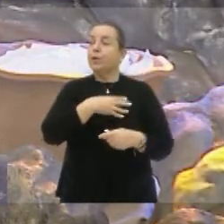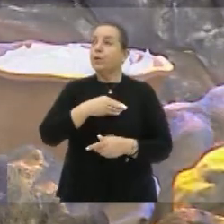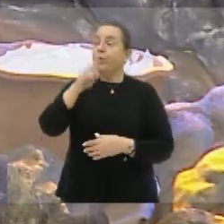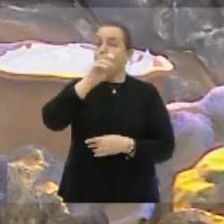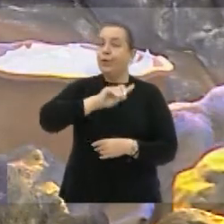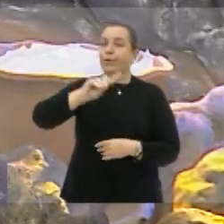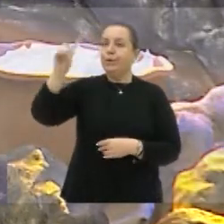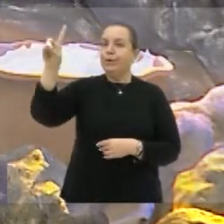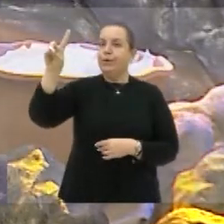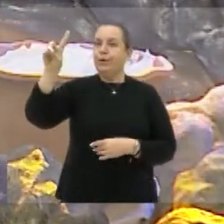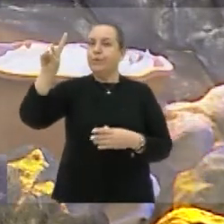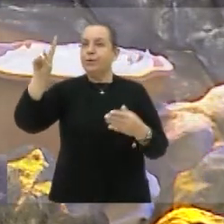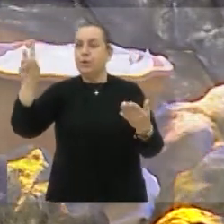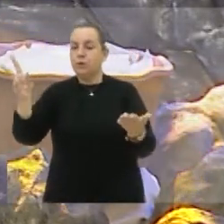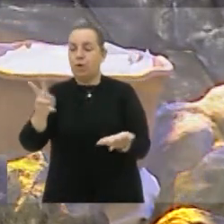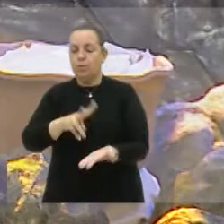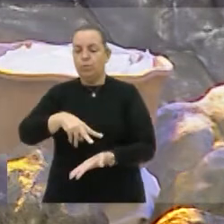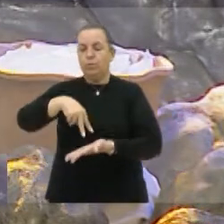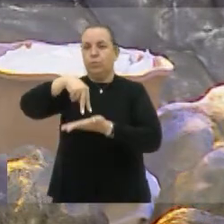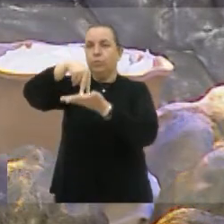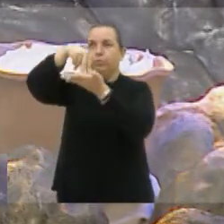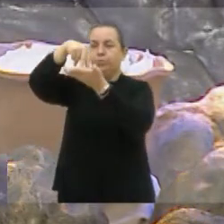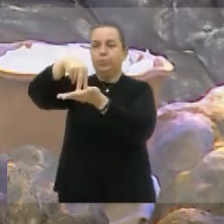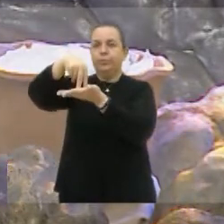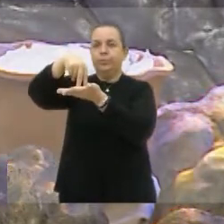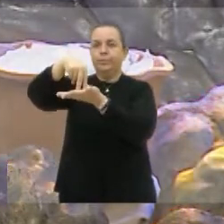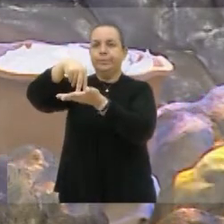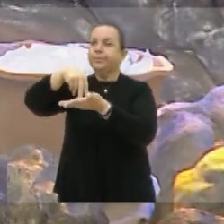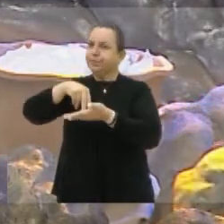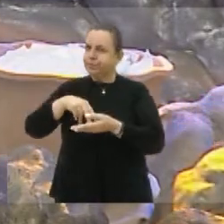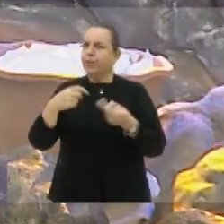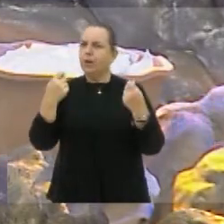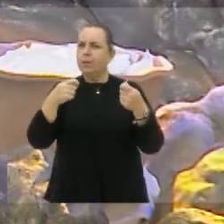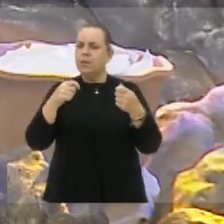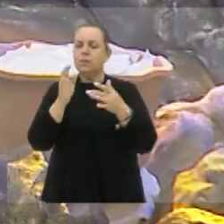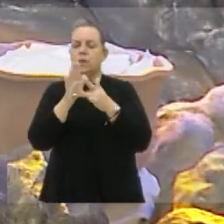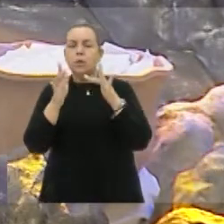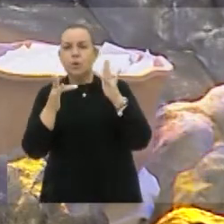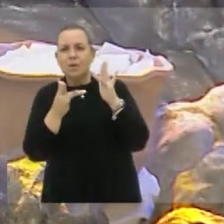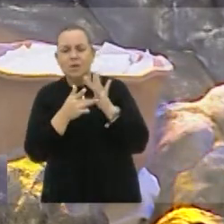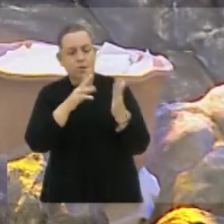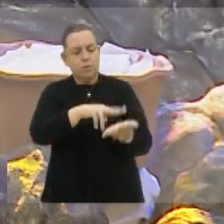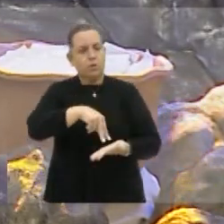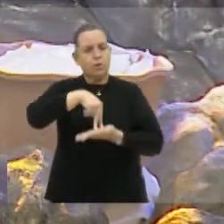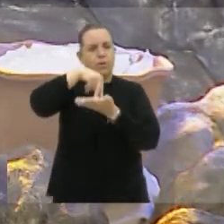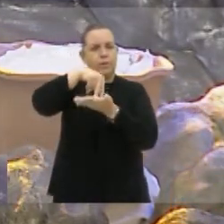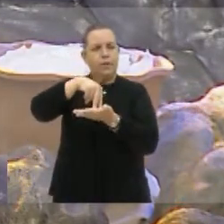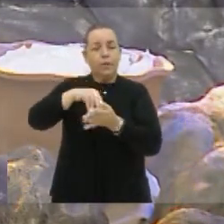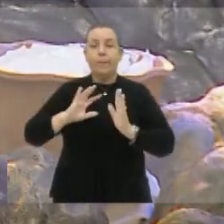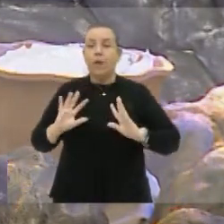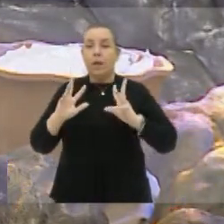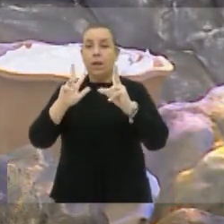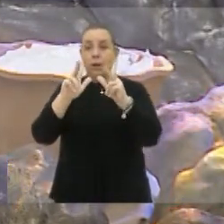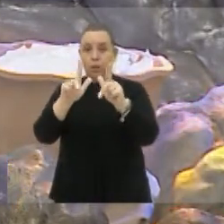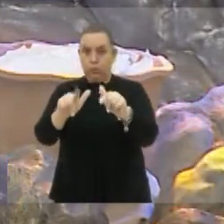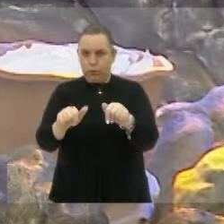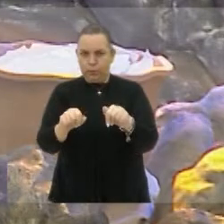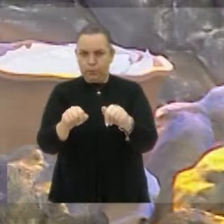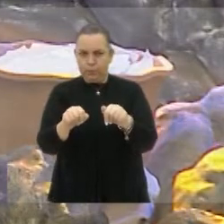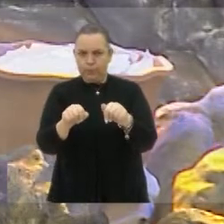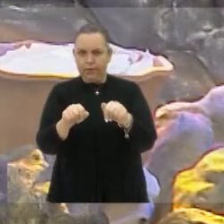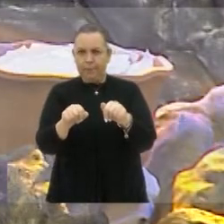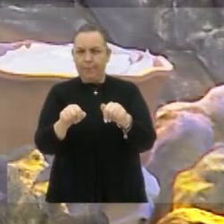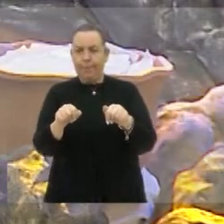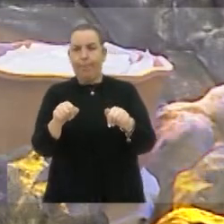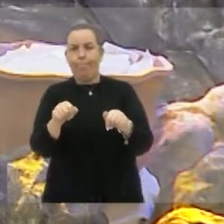seja levantado. É necessário que o Cristo seja levantado, para que todos, preste atenção,